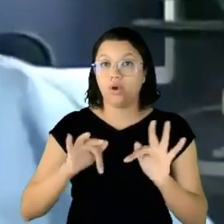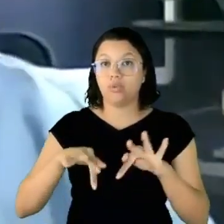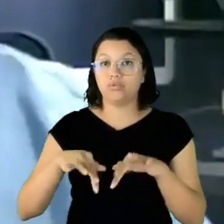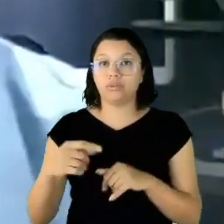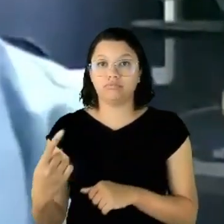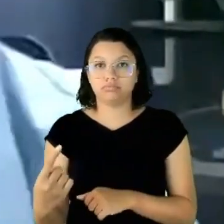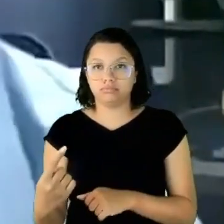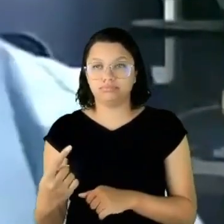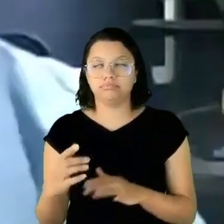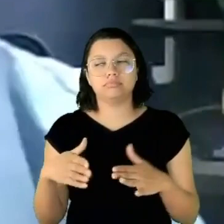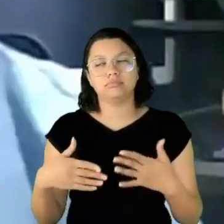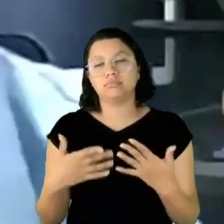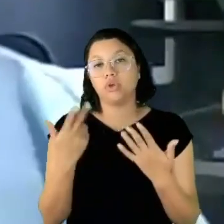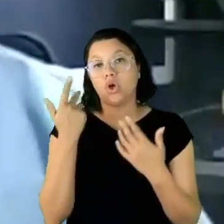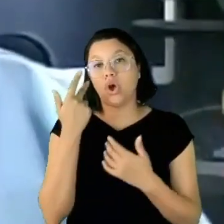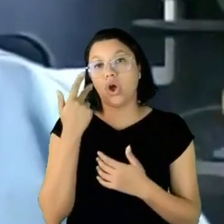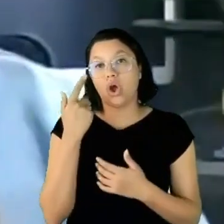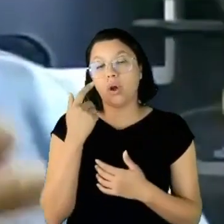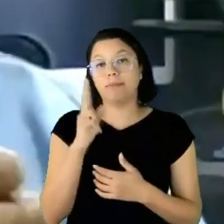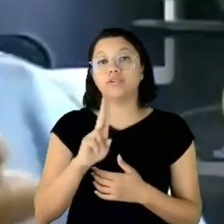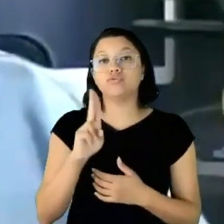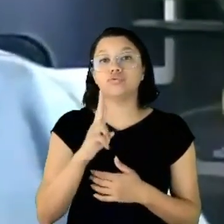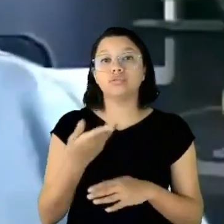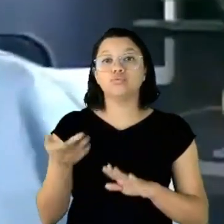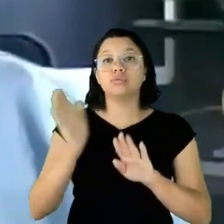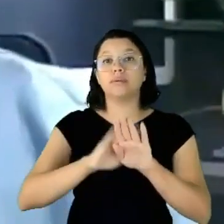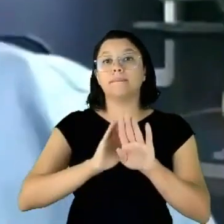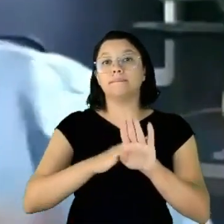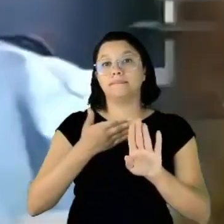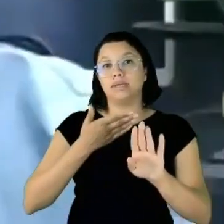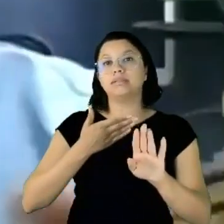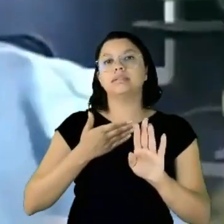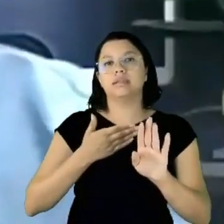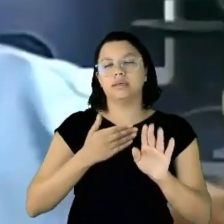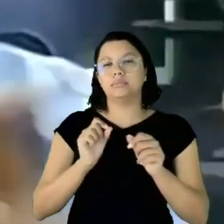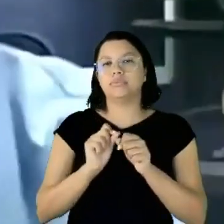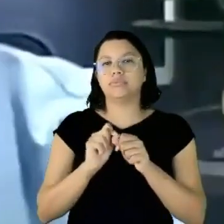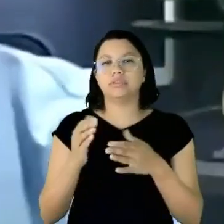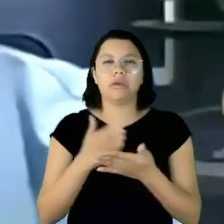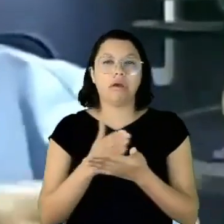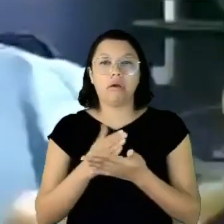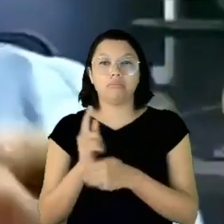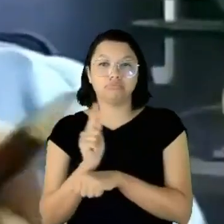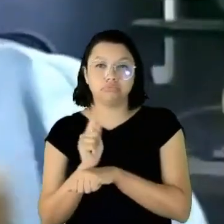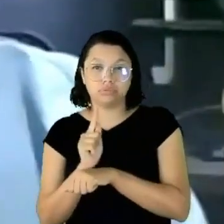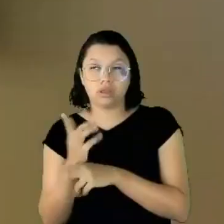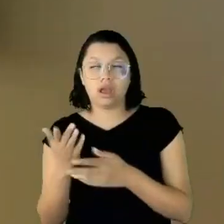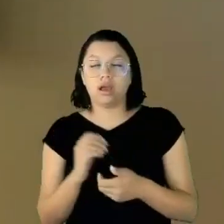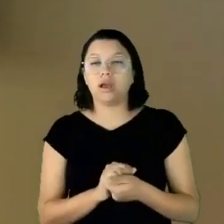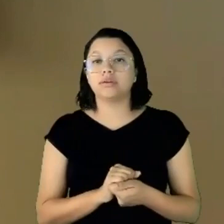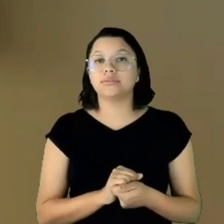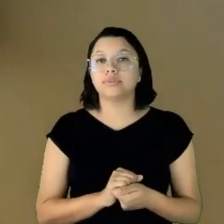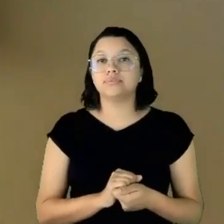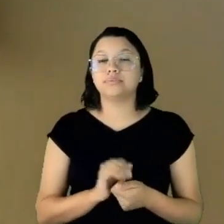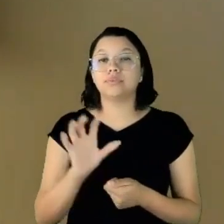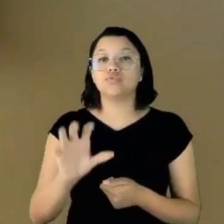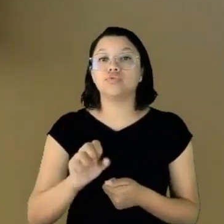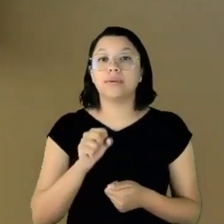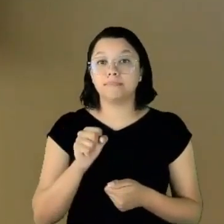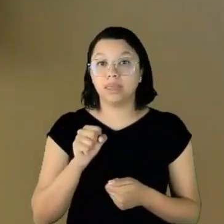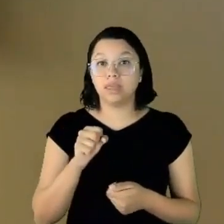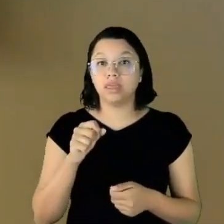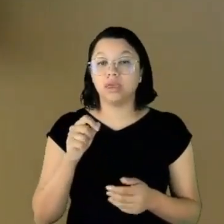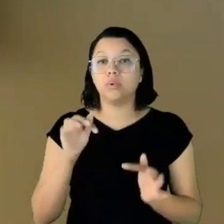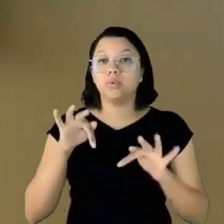com o final 1 então normalmente você usa para trás para você fazer algum gerenciamento ele pega o final aquele final